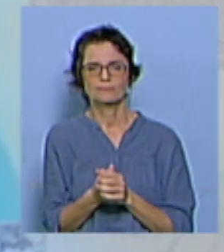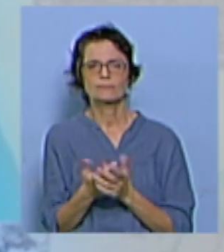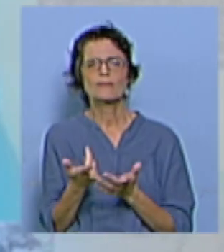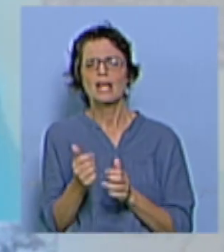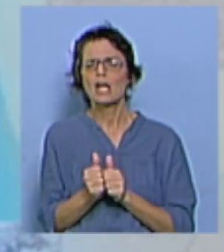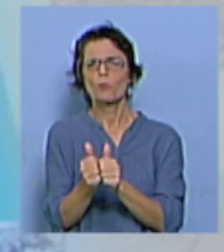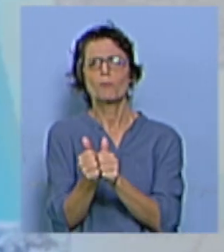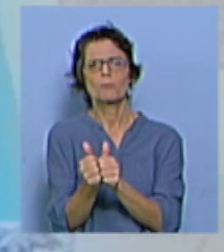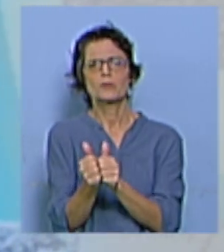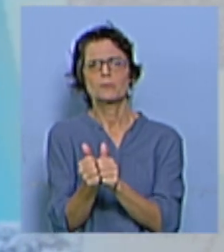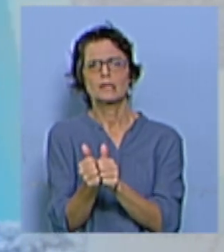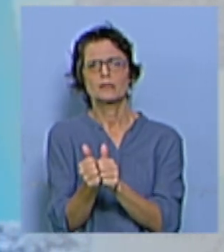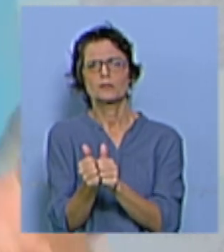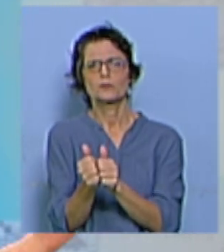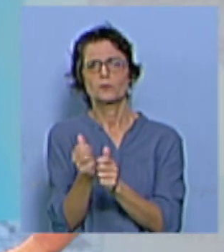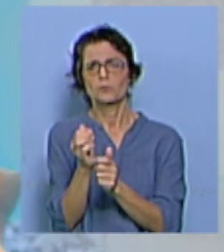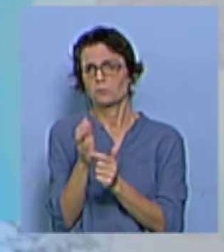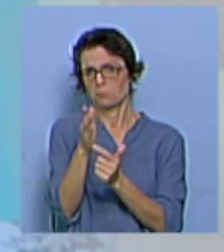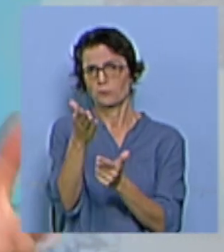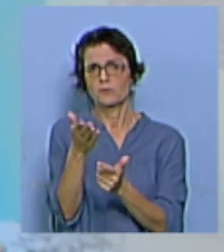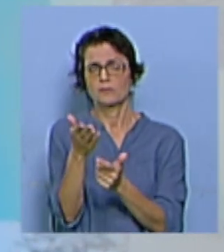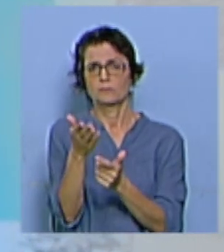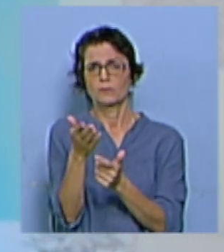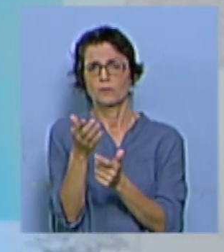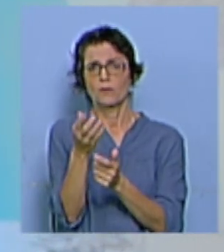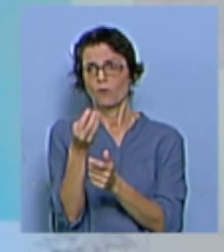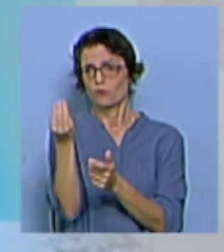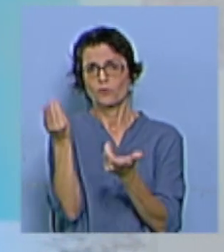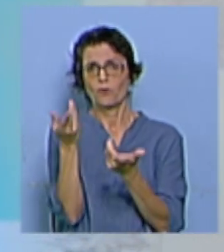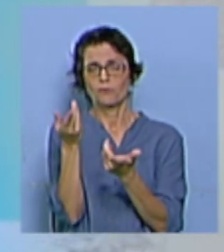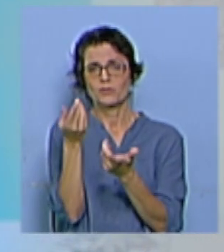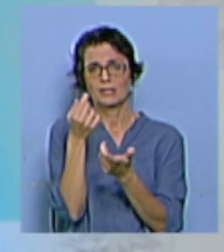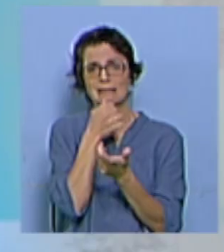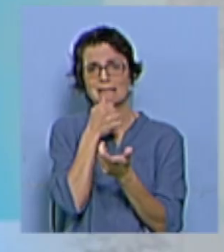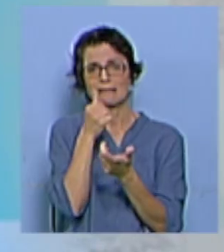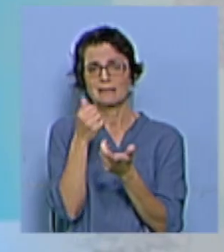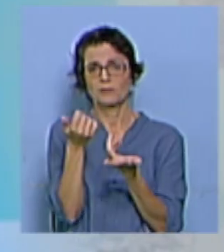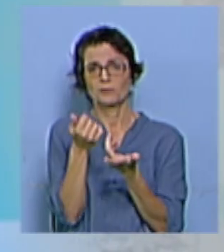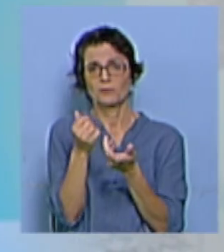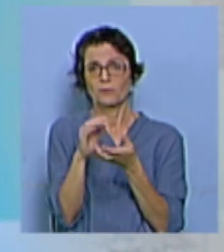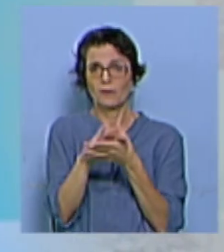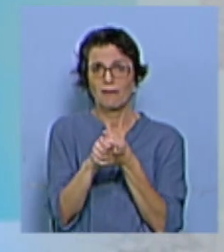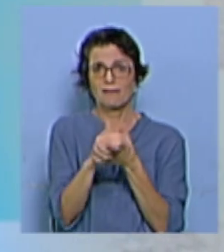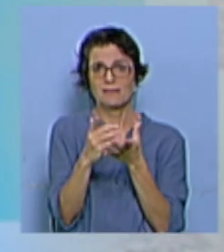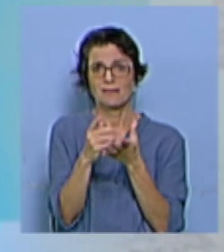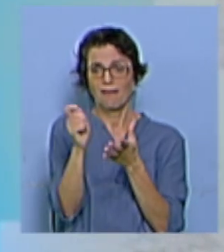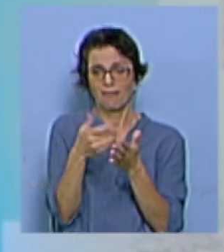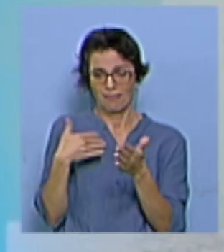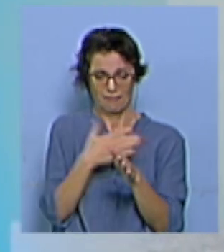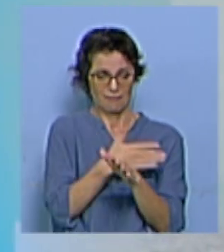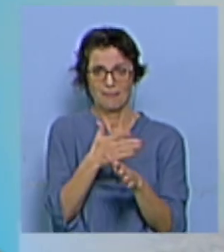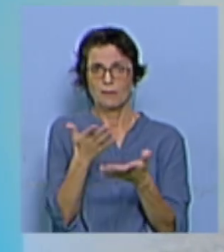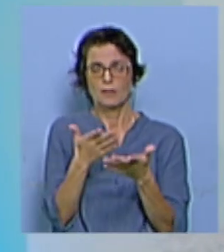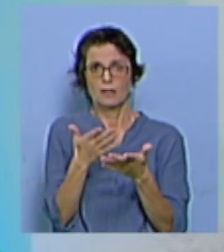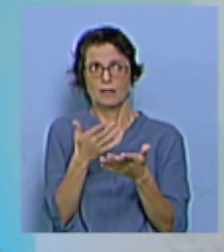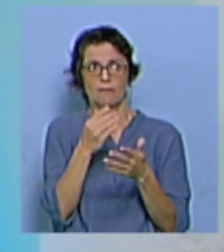é possível fazer-se em quem tinha planeado casar, por exemplo, nestes meses? Falar em adiamento